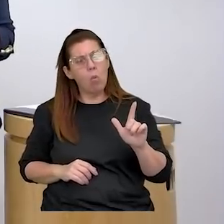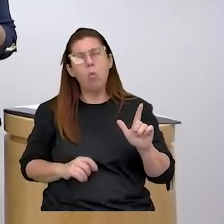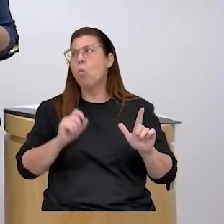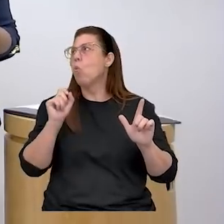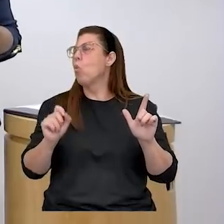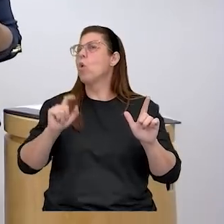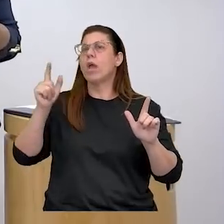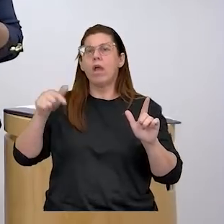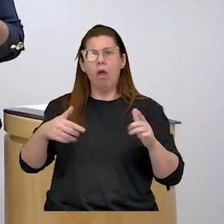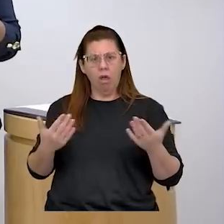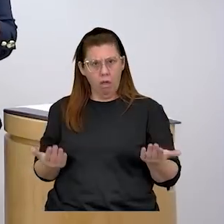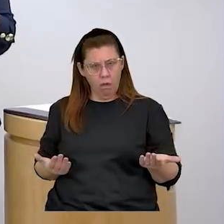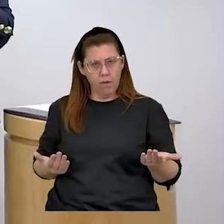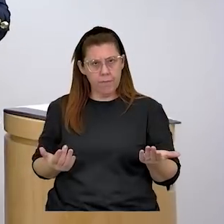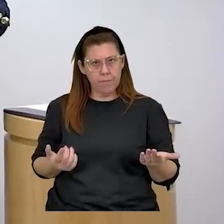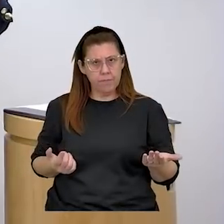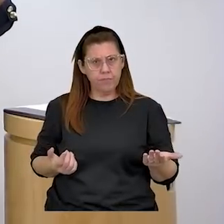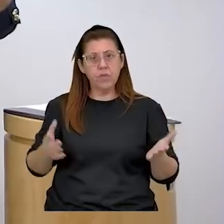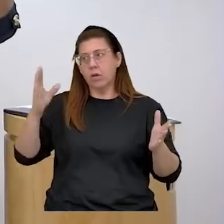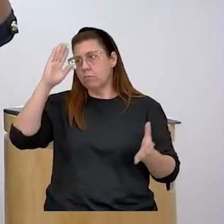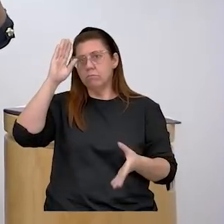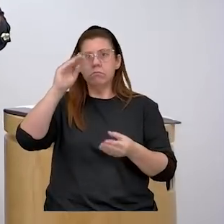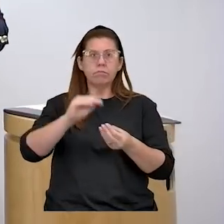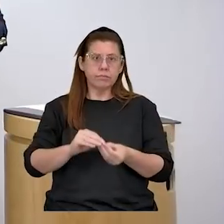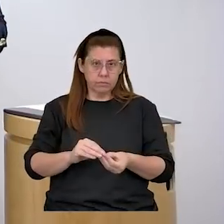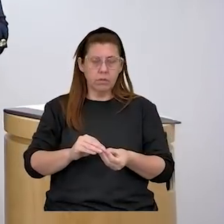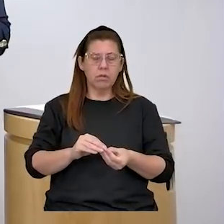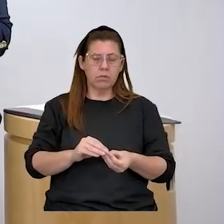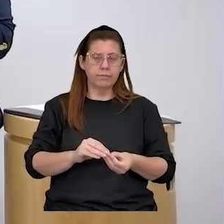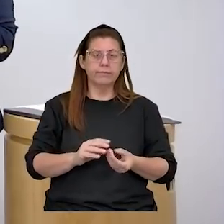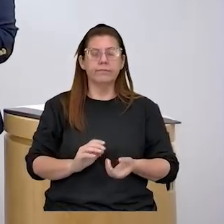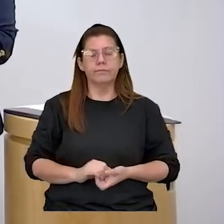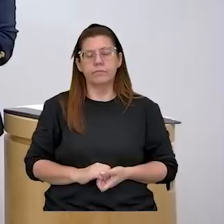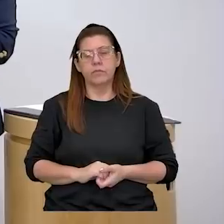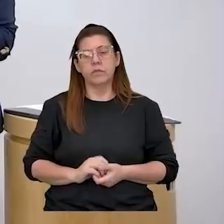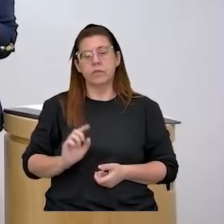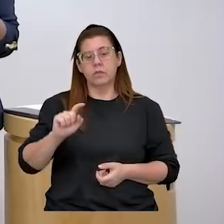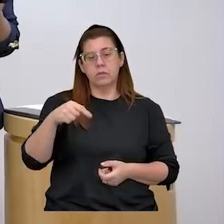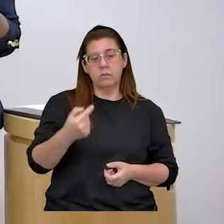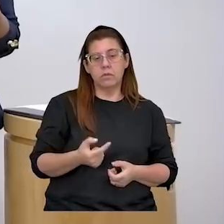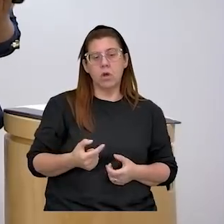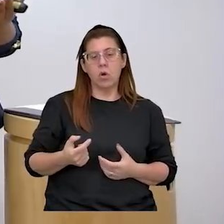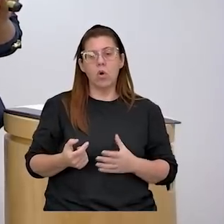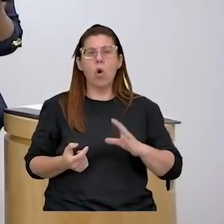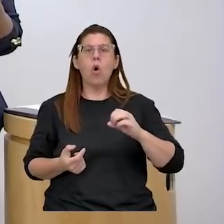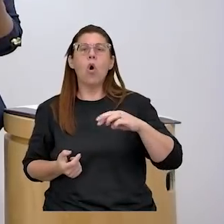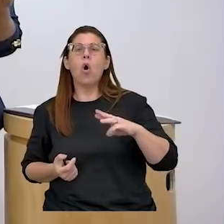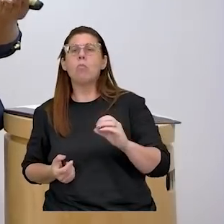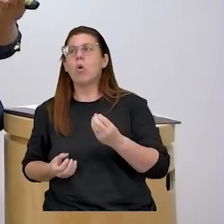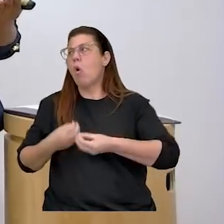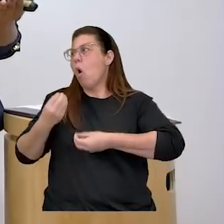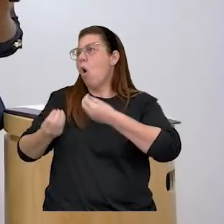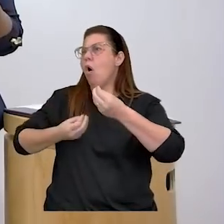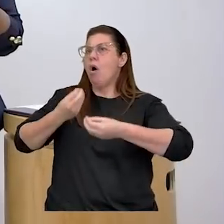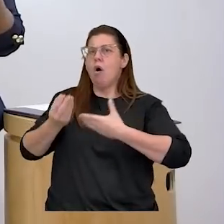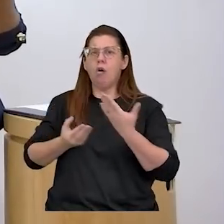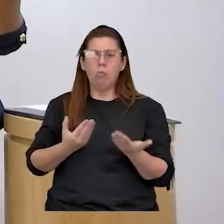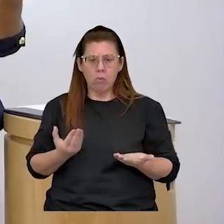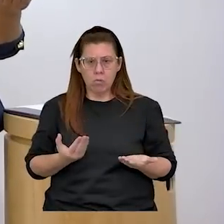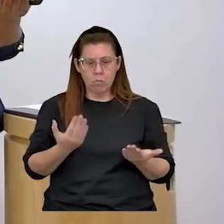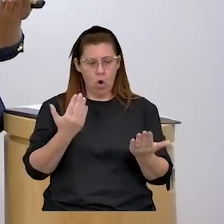digo a finalidade, já está dando a ideia de concluir ali uma situação. E depois o como. Como eu já tinha mencionado, dá a ideia